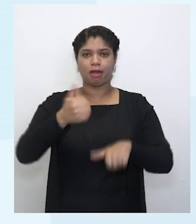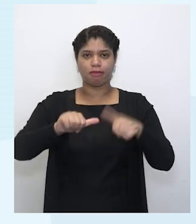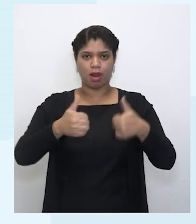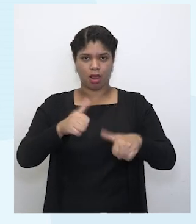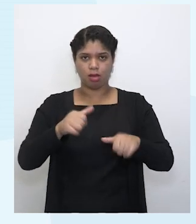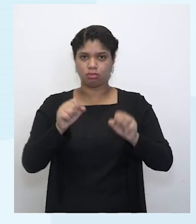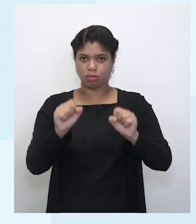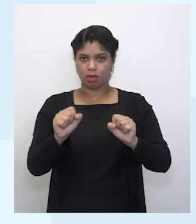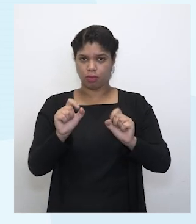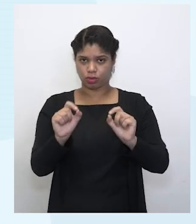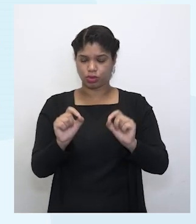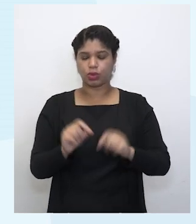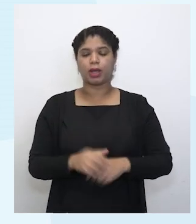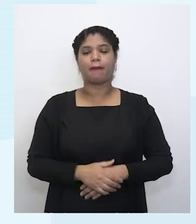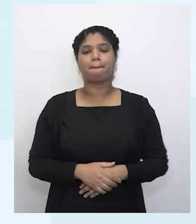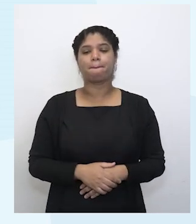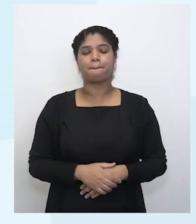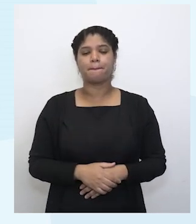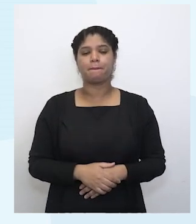também,